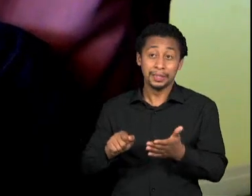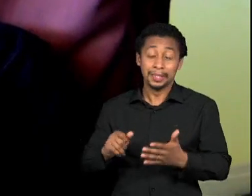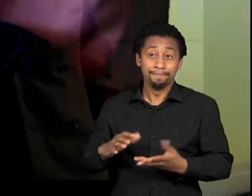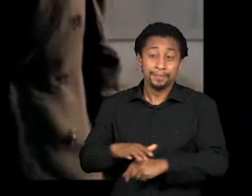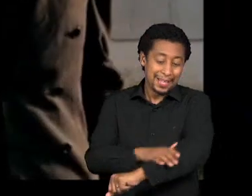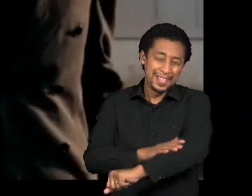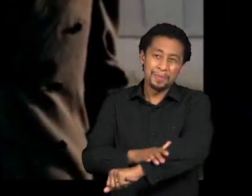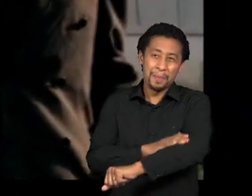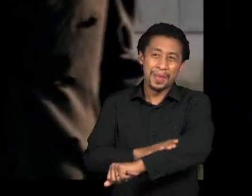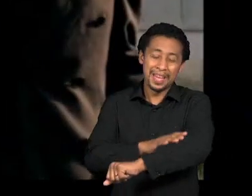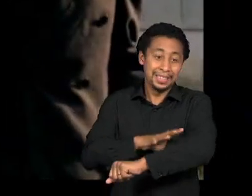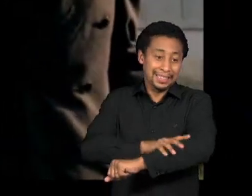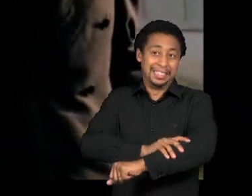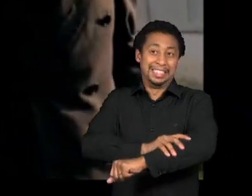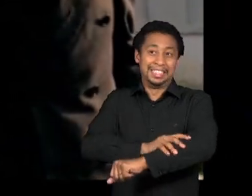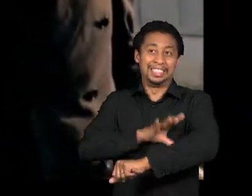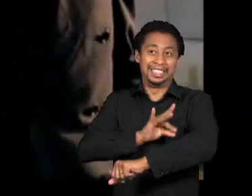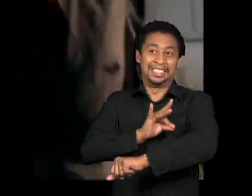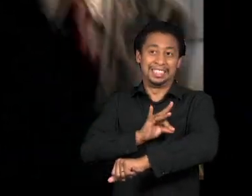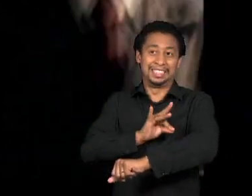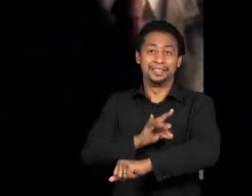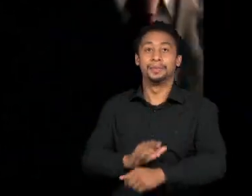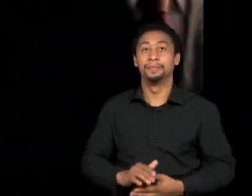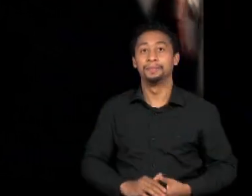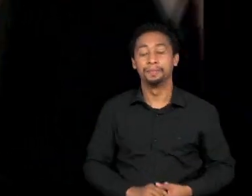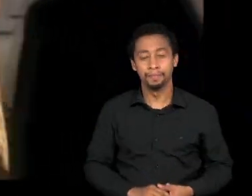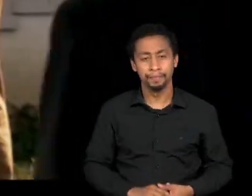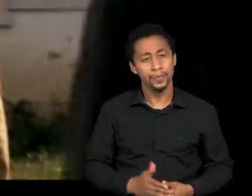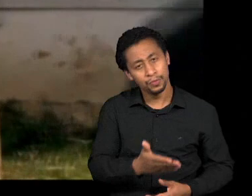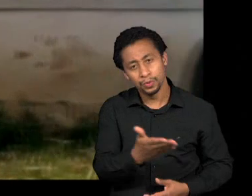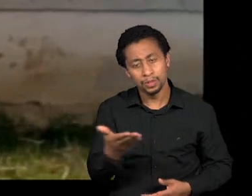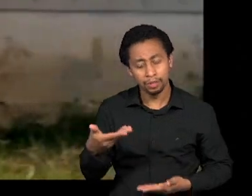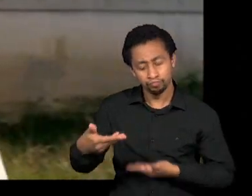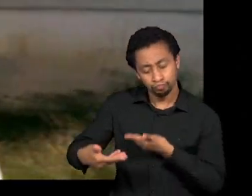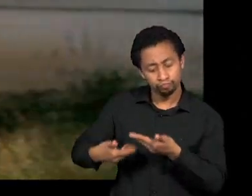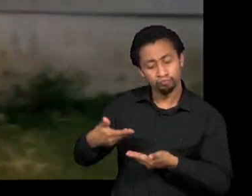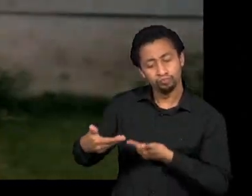pele. E hei de pagar um dia a hospitalidade que os senhores me deram.